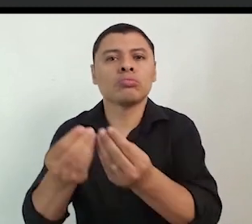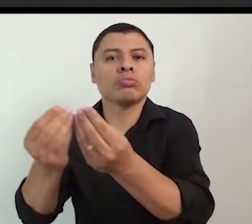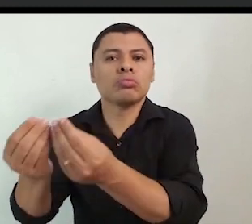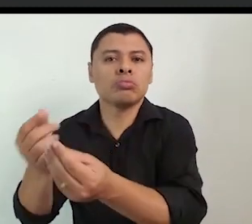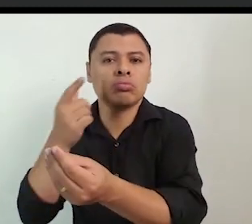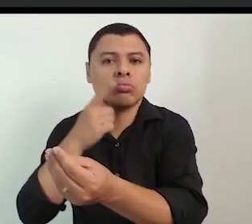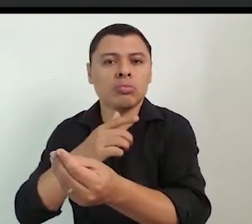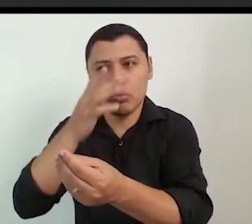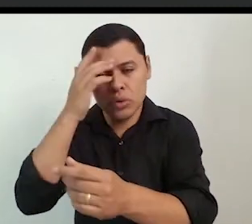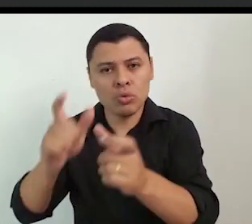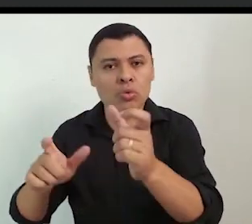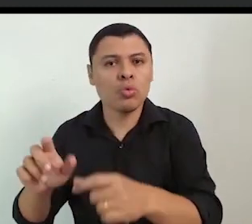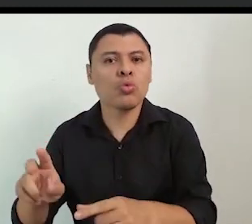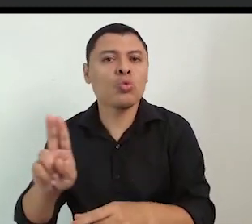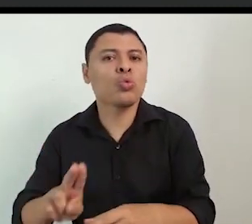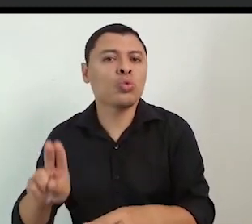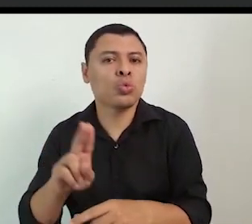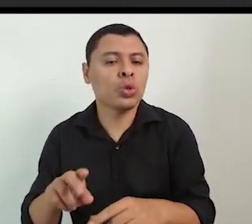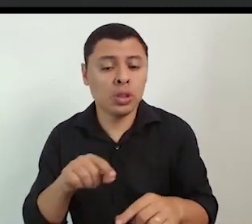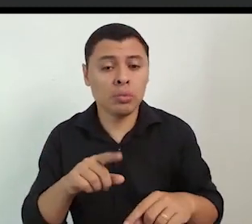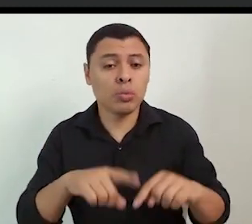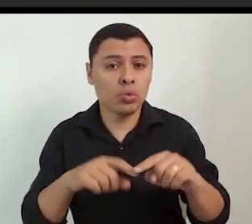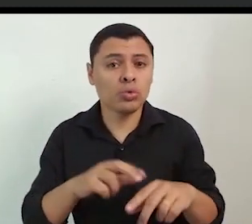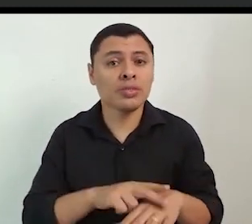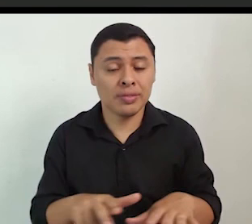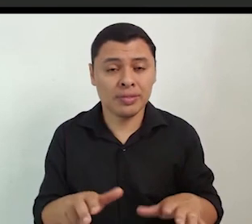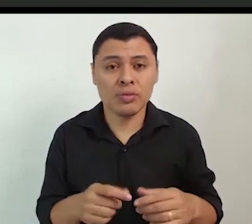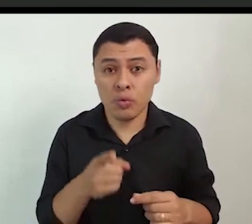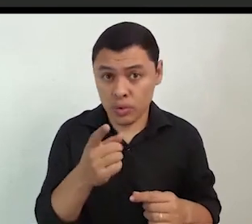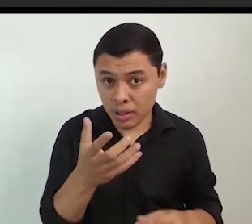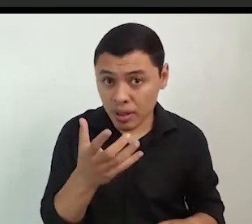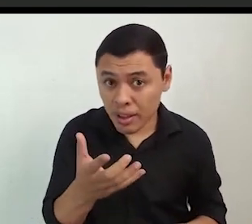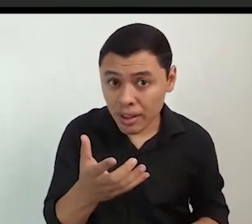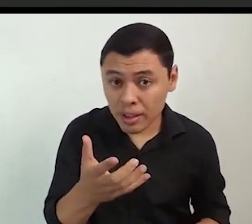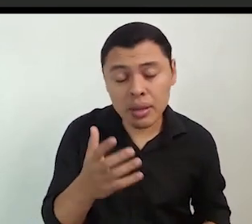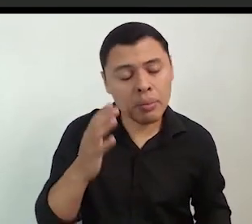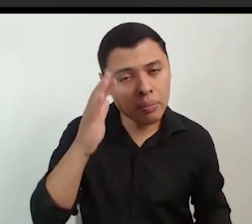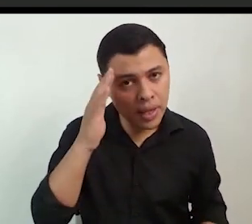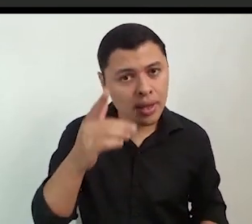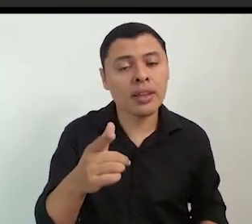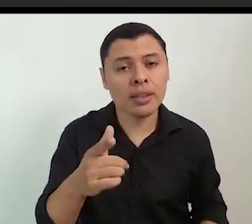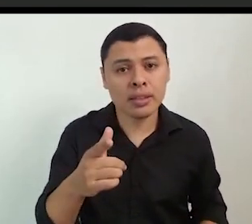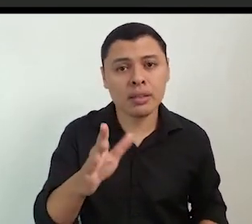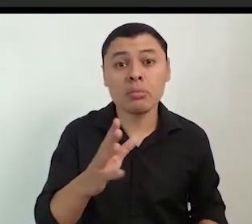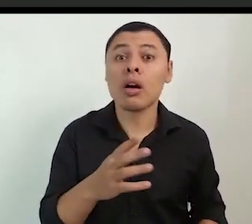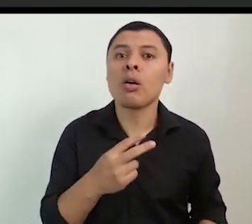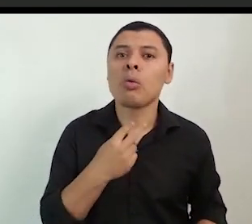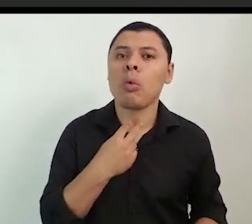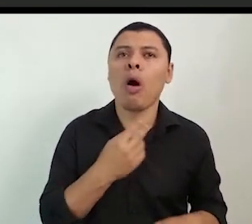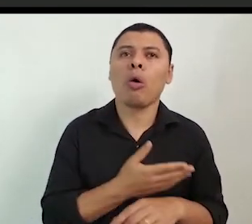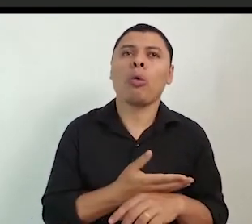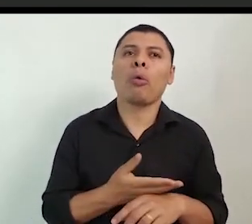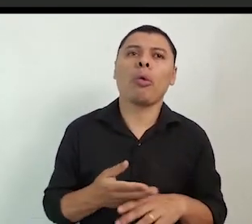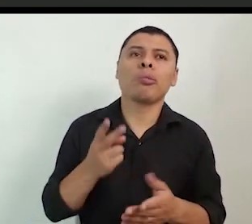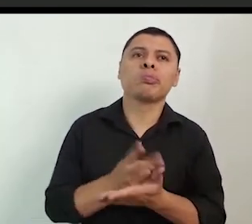público. Você quer isso? Pensa se você quer isso. Mas você também pode querer manter velhos